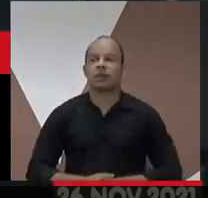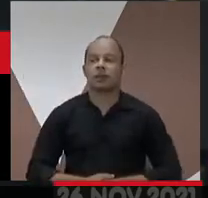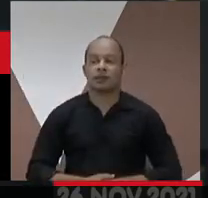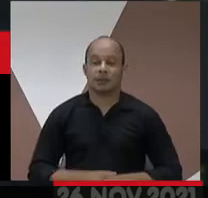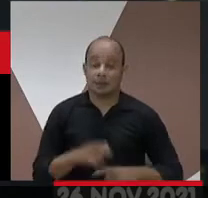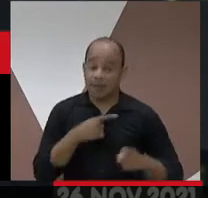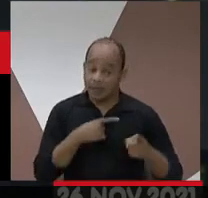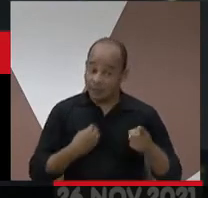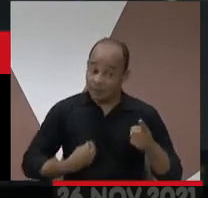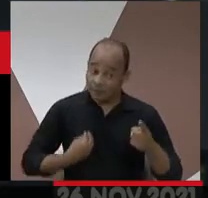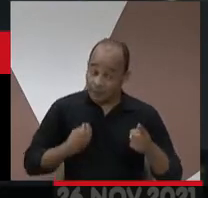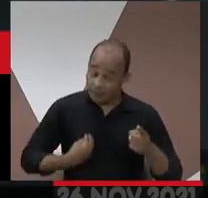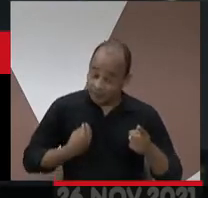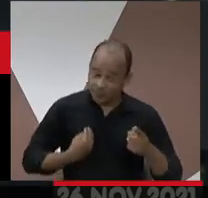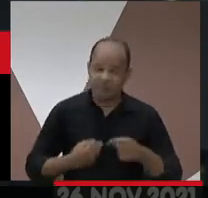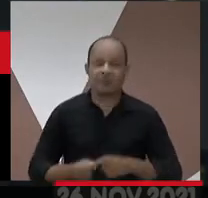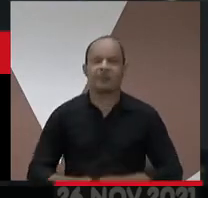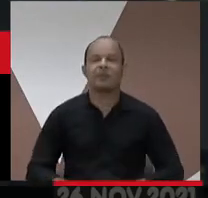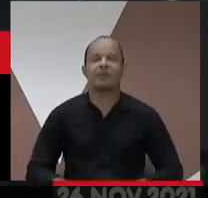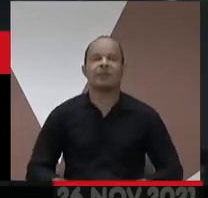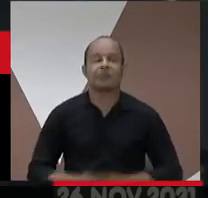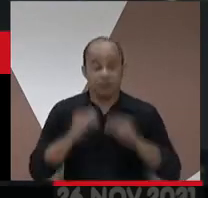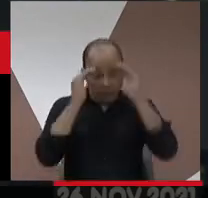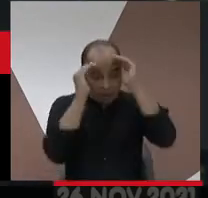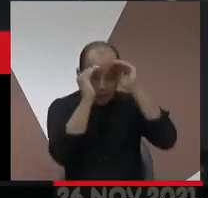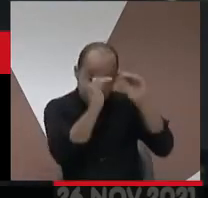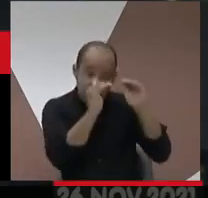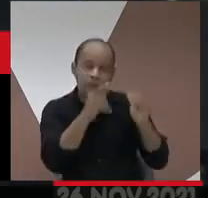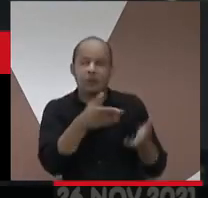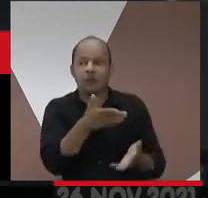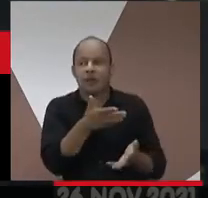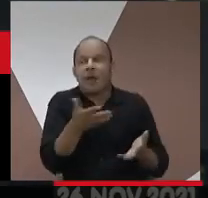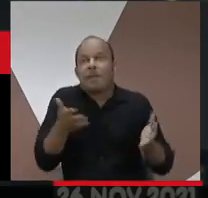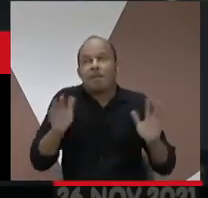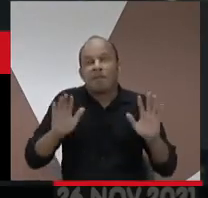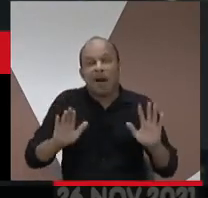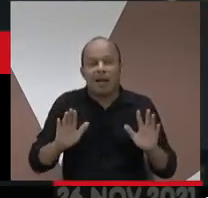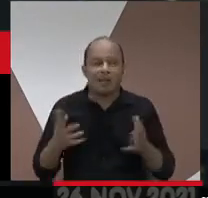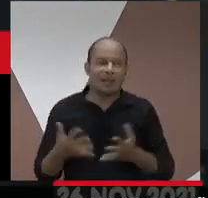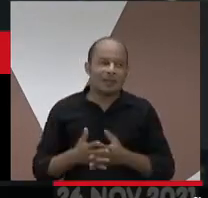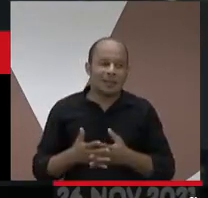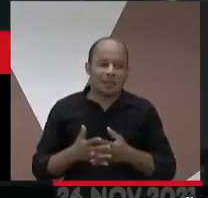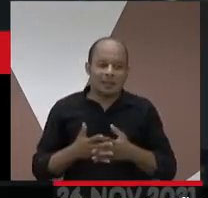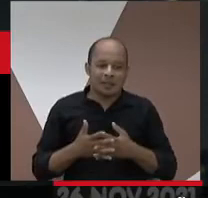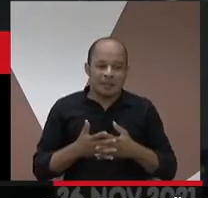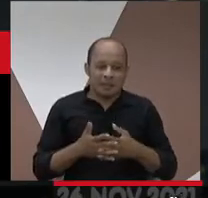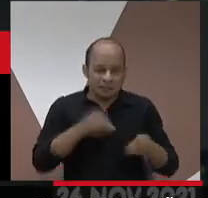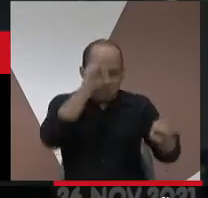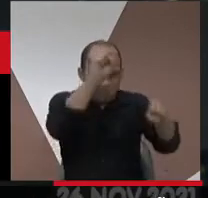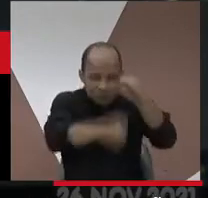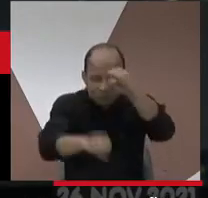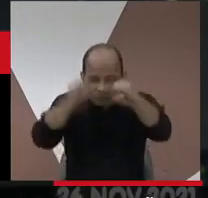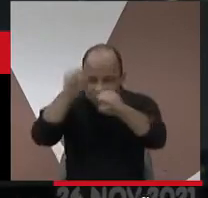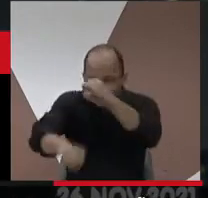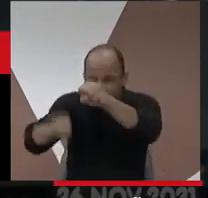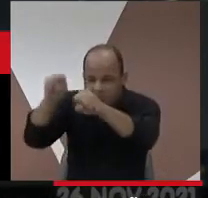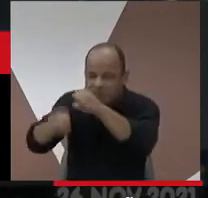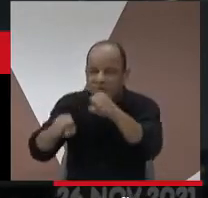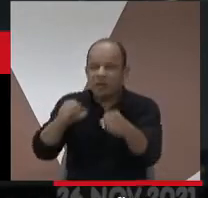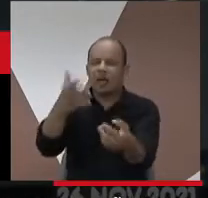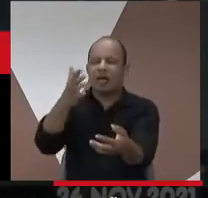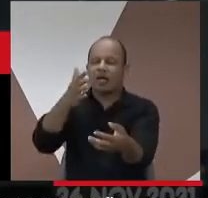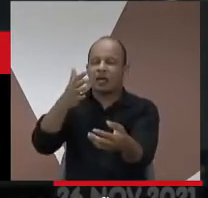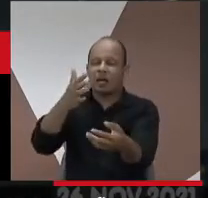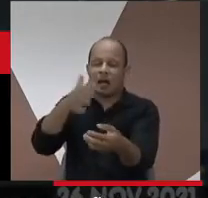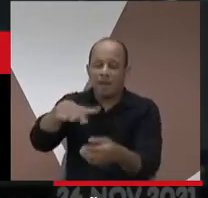vivos. Agora, não podemos passar em cima a destruição dos bairros de Betim e Contagem,